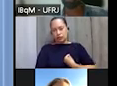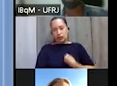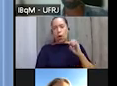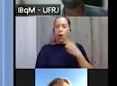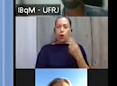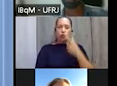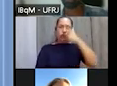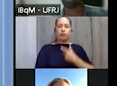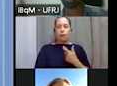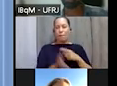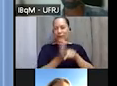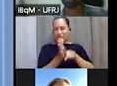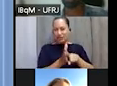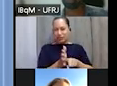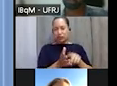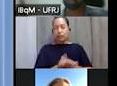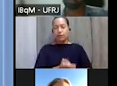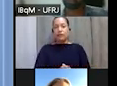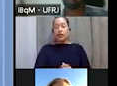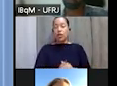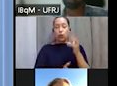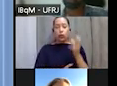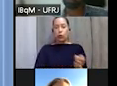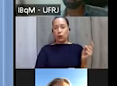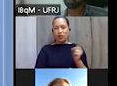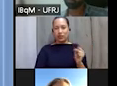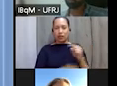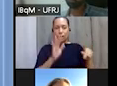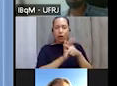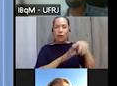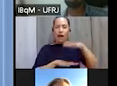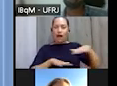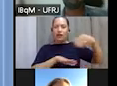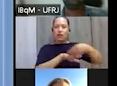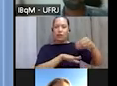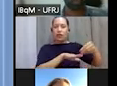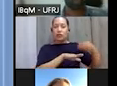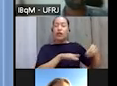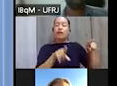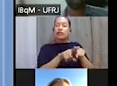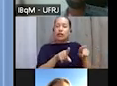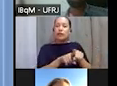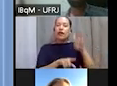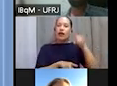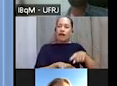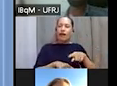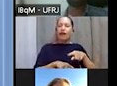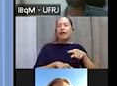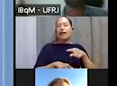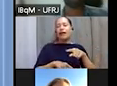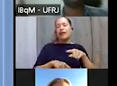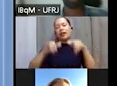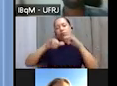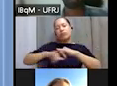encontra. E o negacionismo na paleontologia também vem direto da questão da difusão e